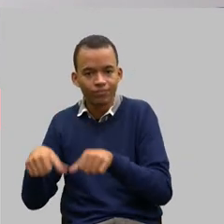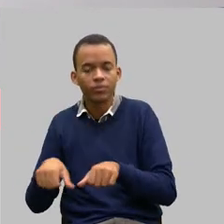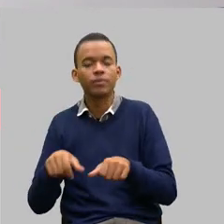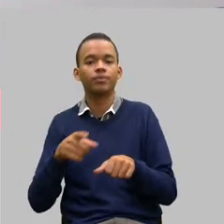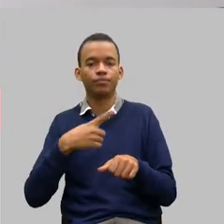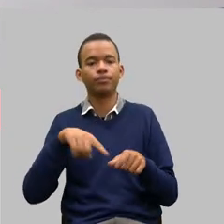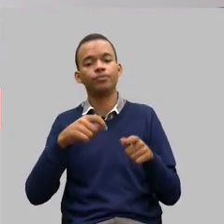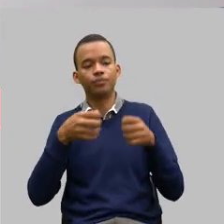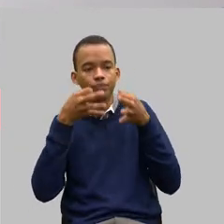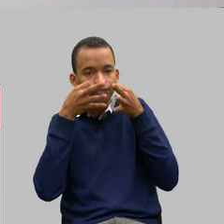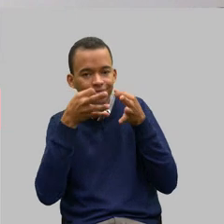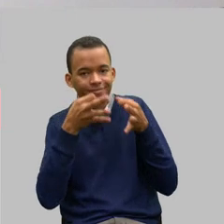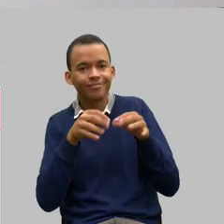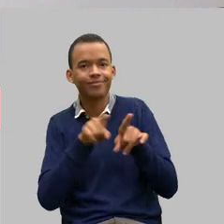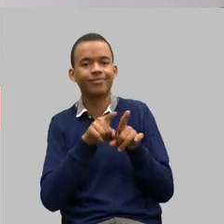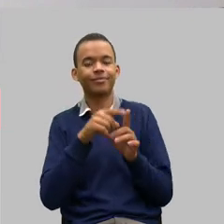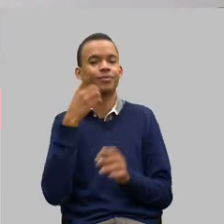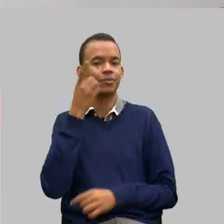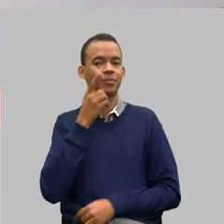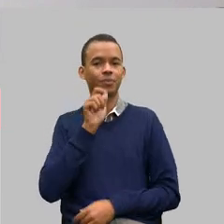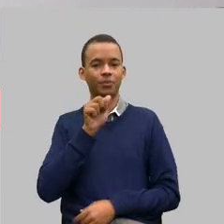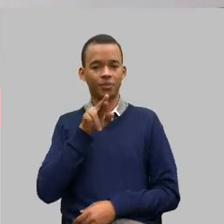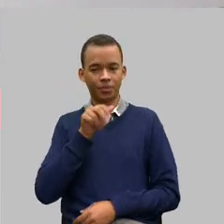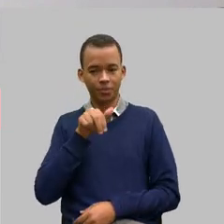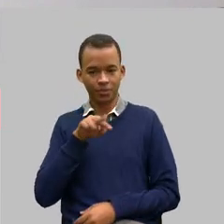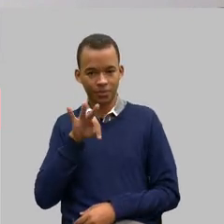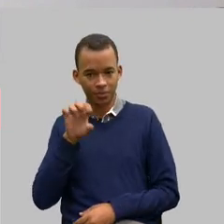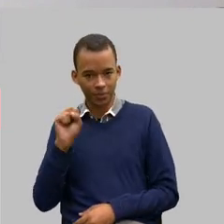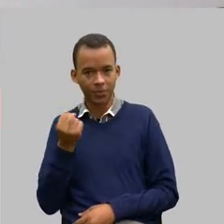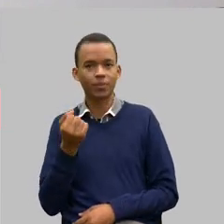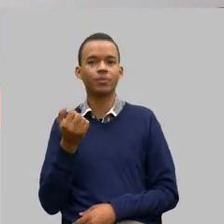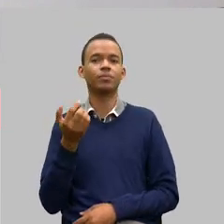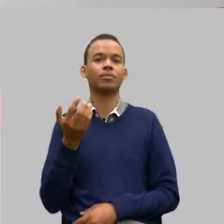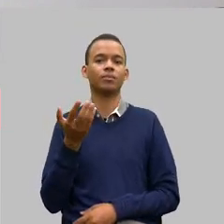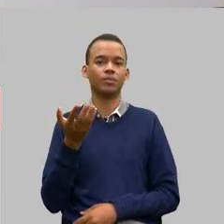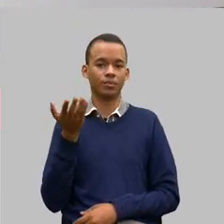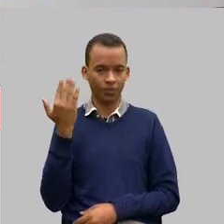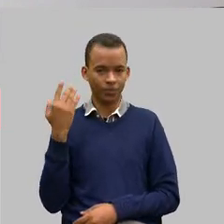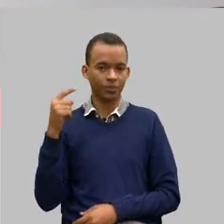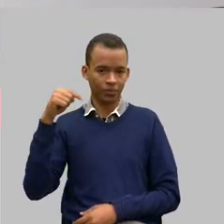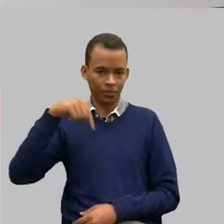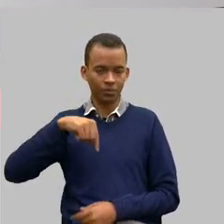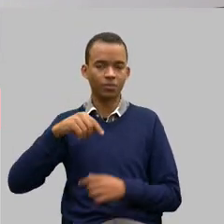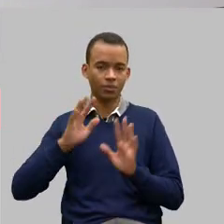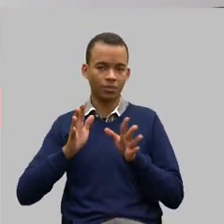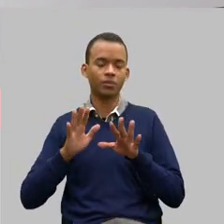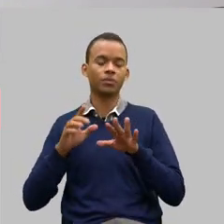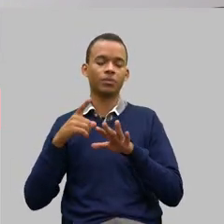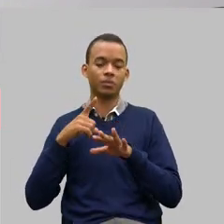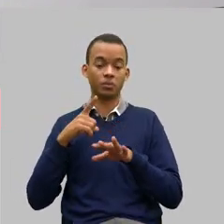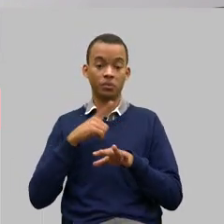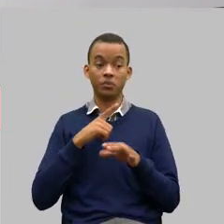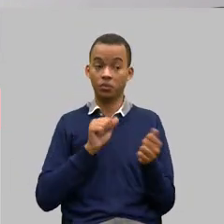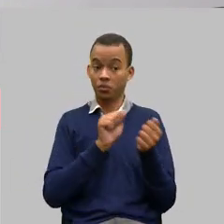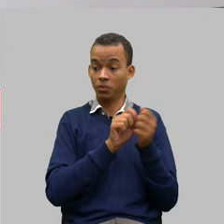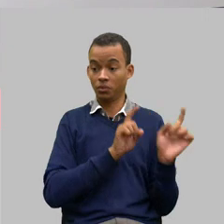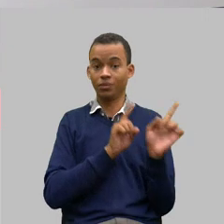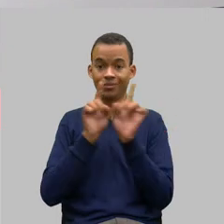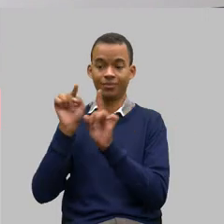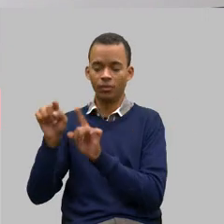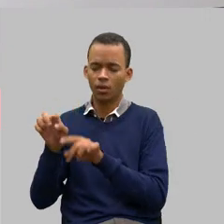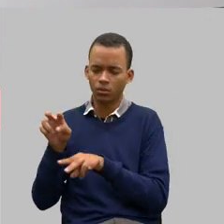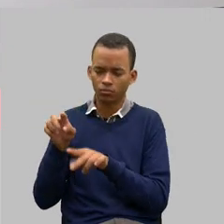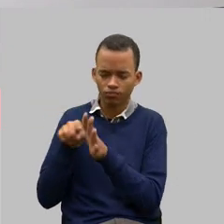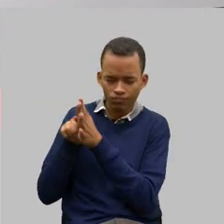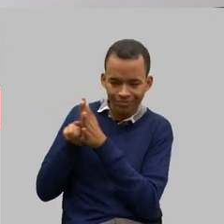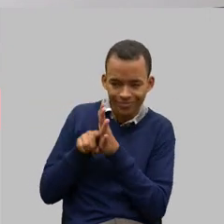Arantes já já teve comigo aqui e em loco fazendo a inspeção de uma balança a gente tá aumentando